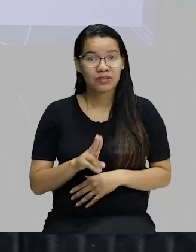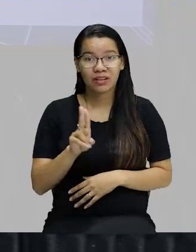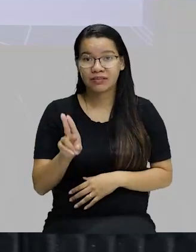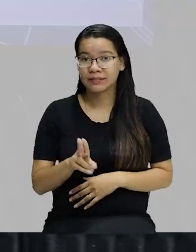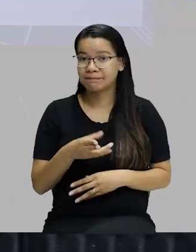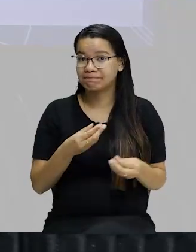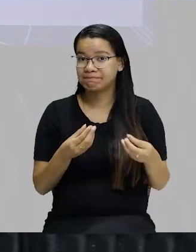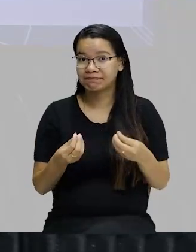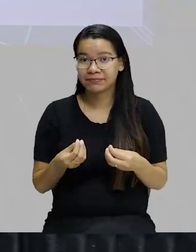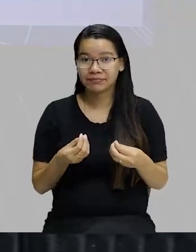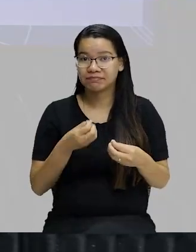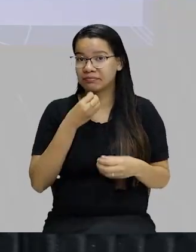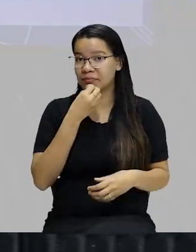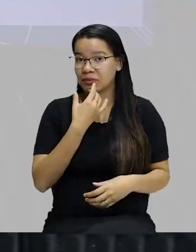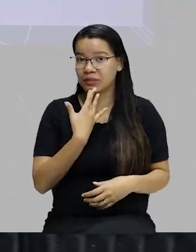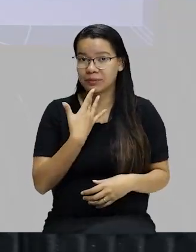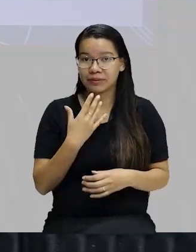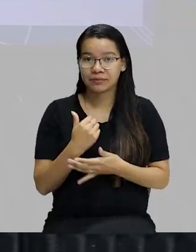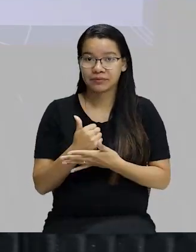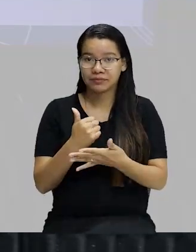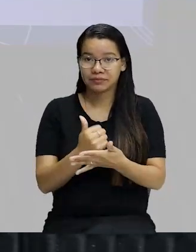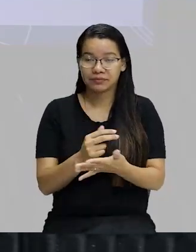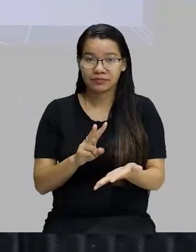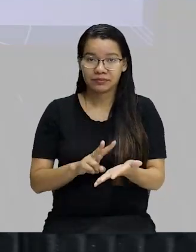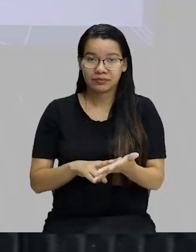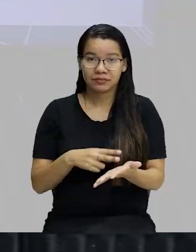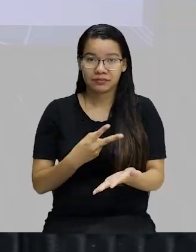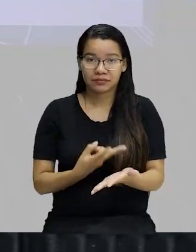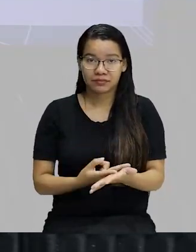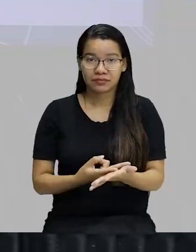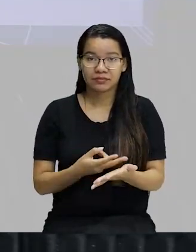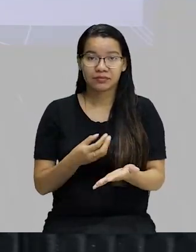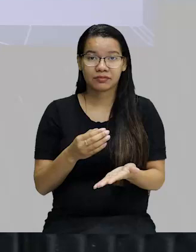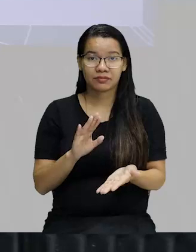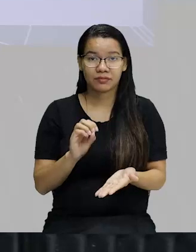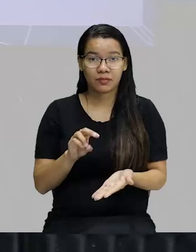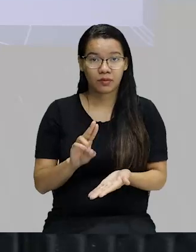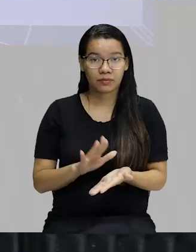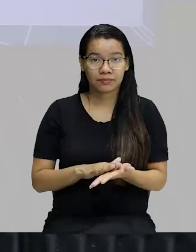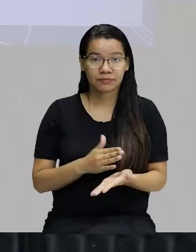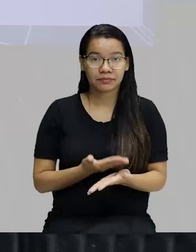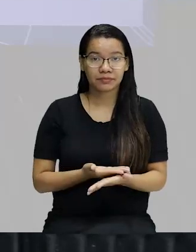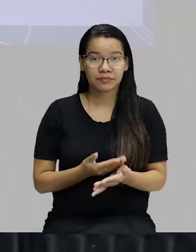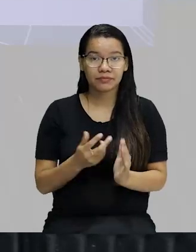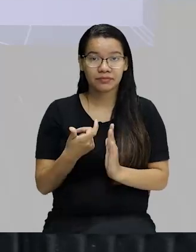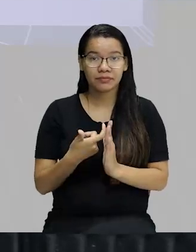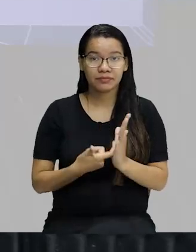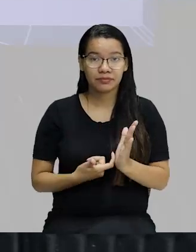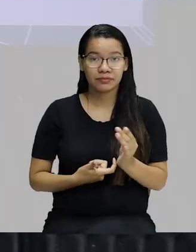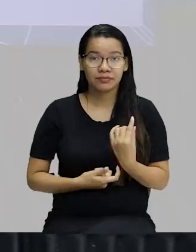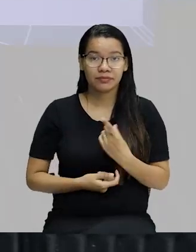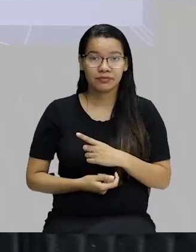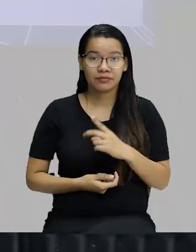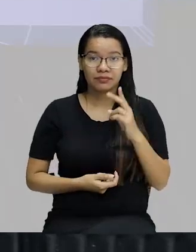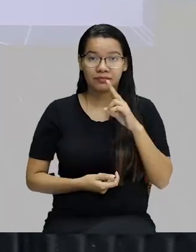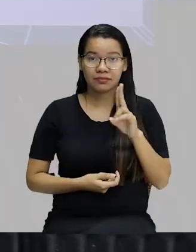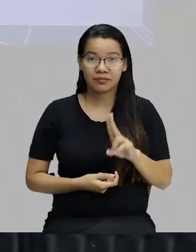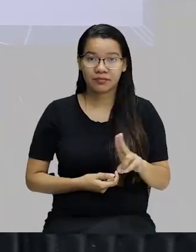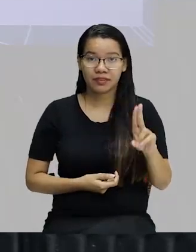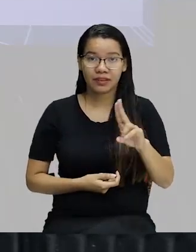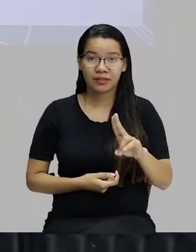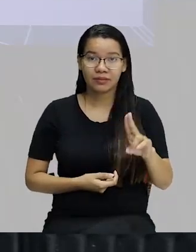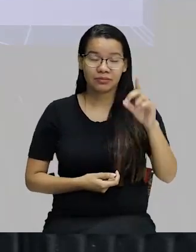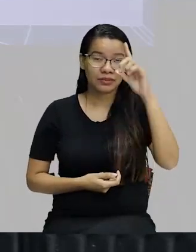na interpretação textual. Nós usamos essas estratégias no nosso dia a dia, no nosso cotidiano, a gente faz isso frequentemente,